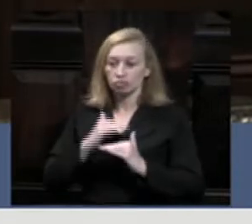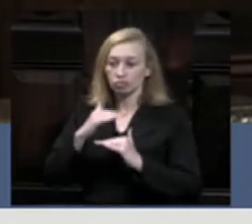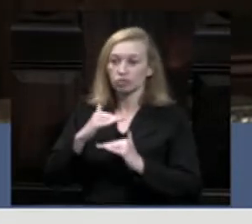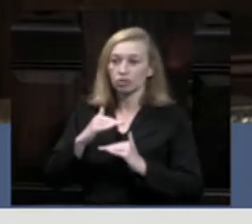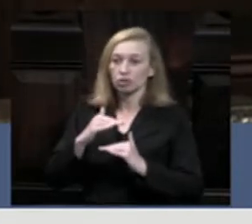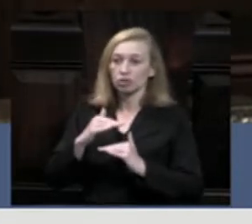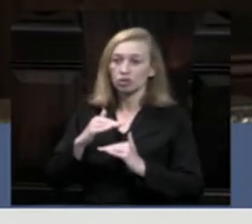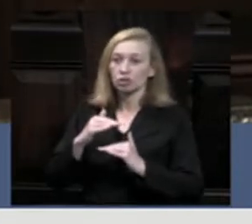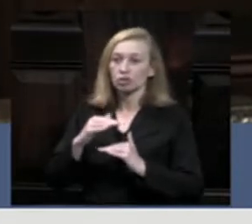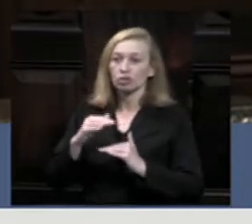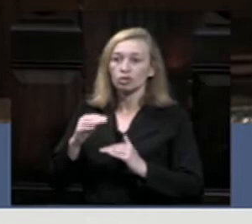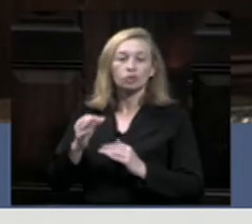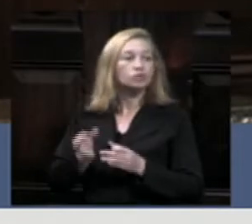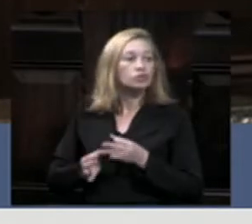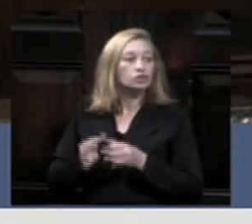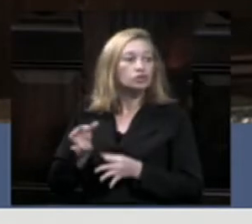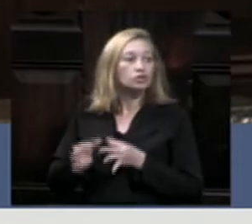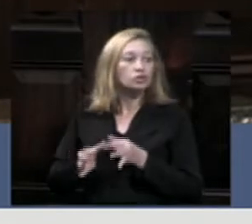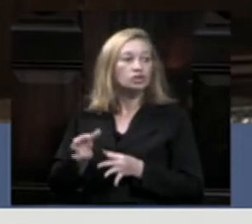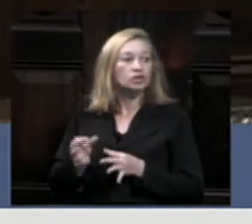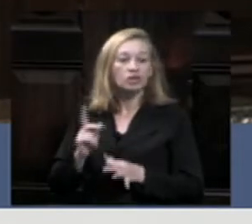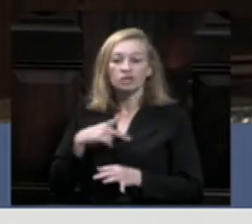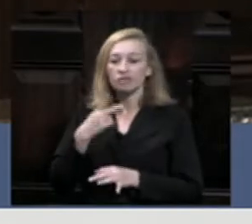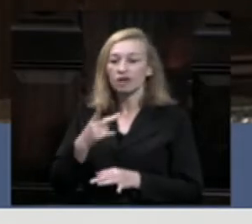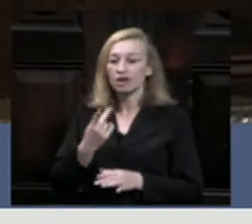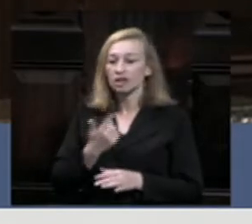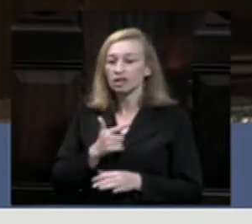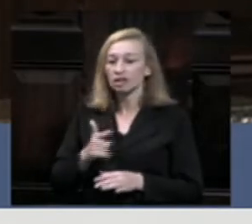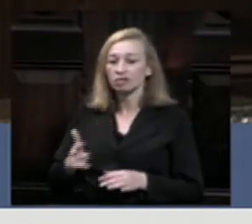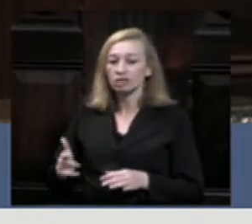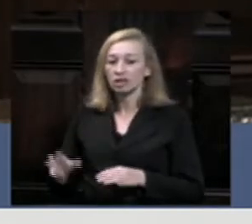foi considerado inconstitucional.